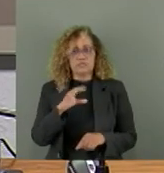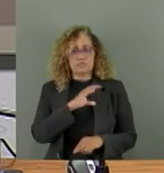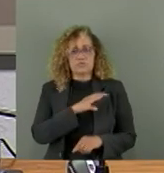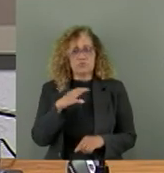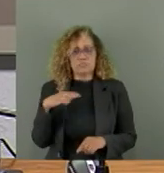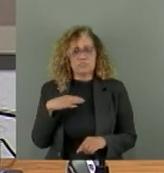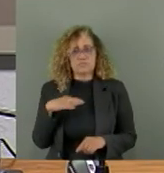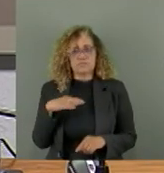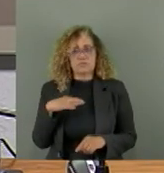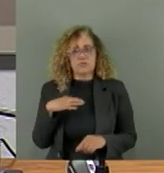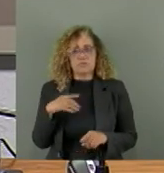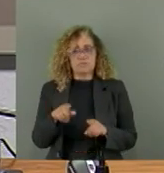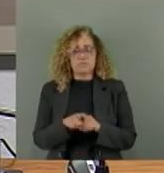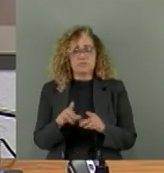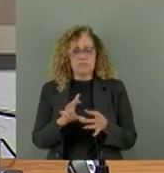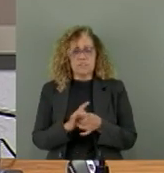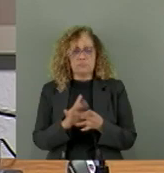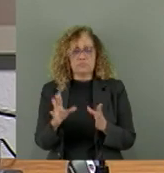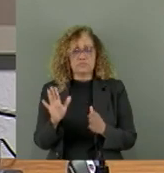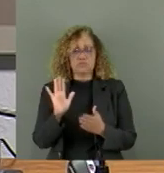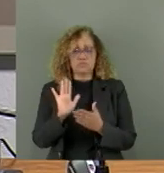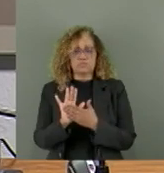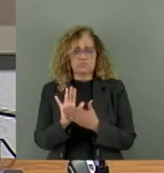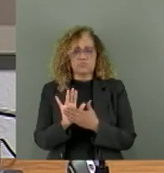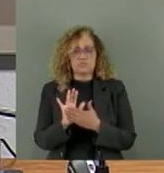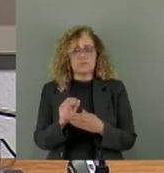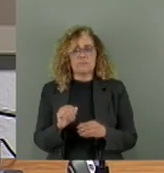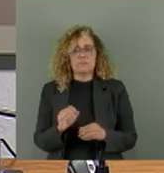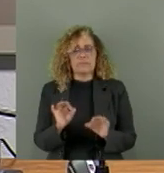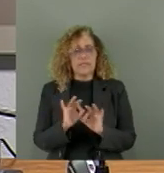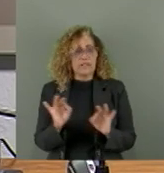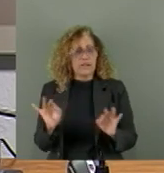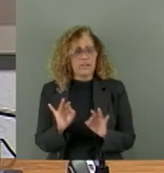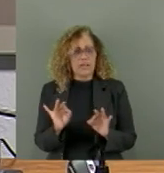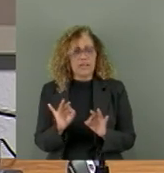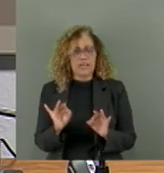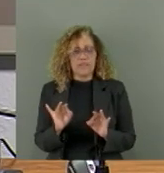destinada à deliberação de proposições. Nada